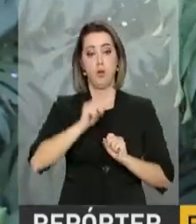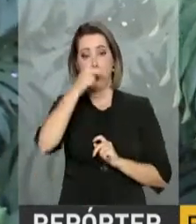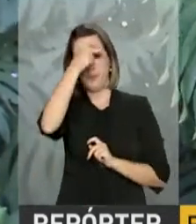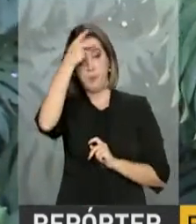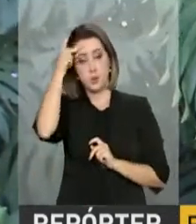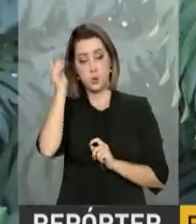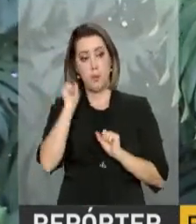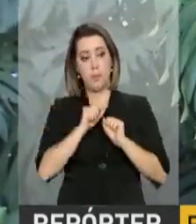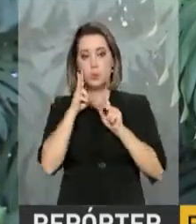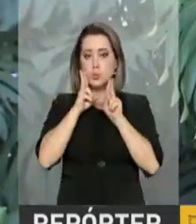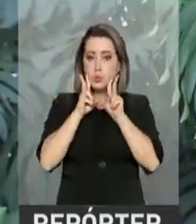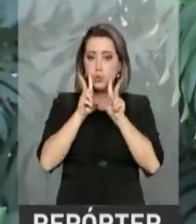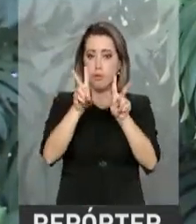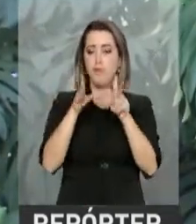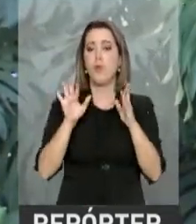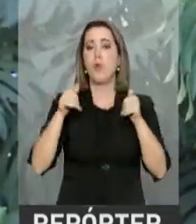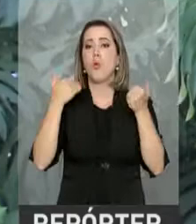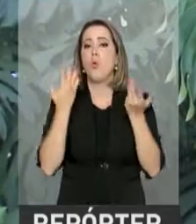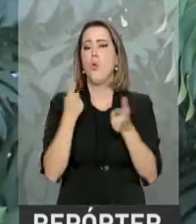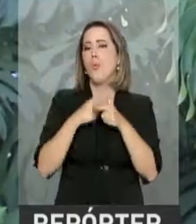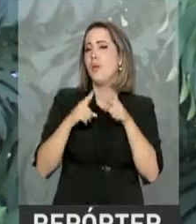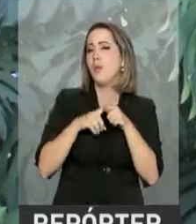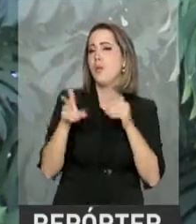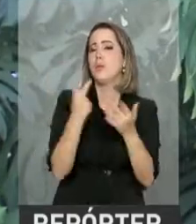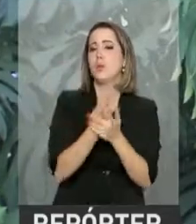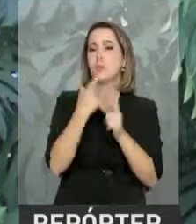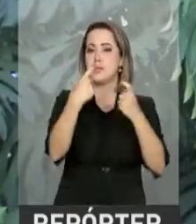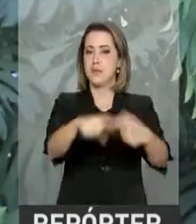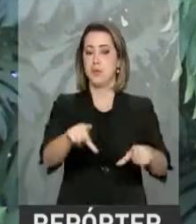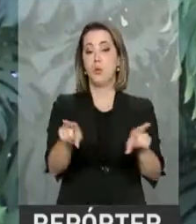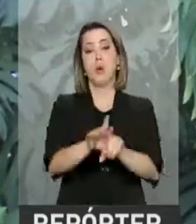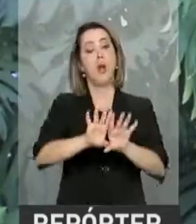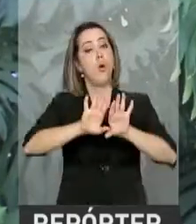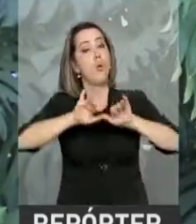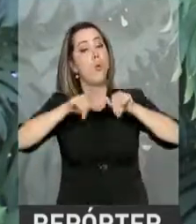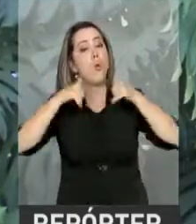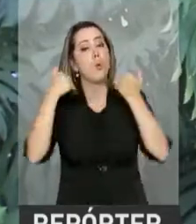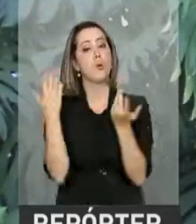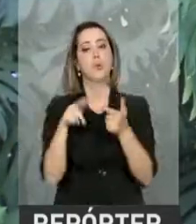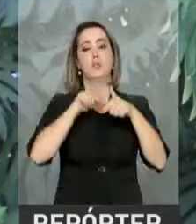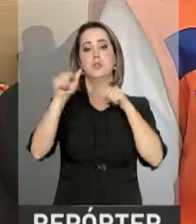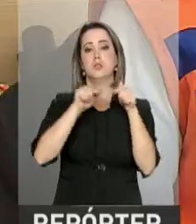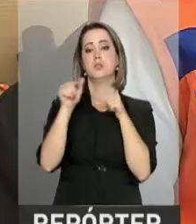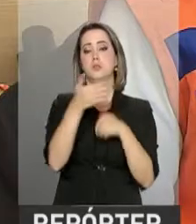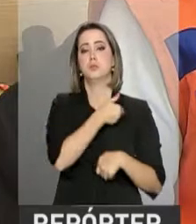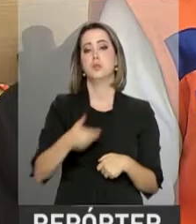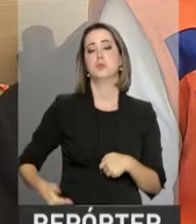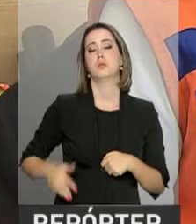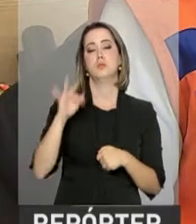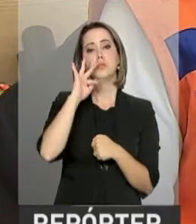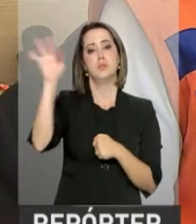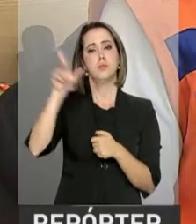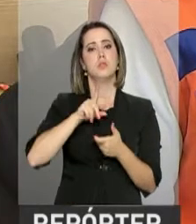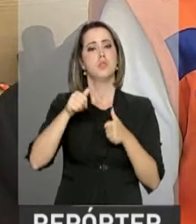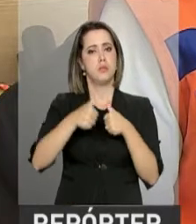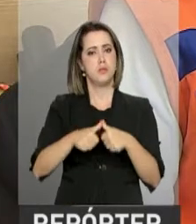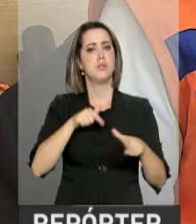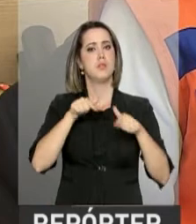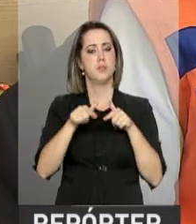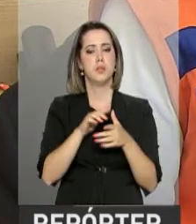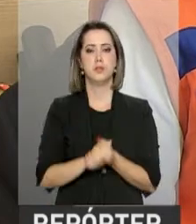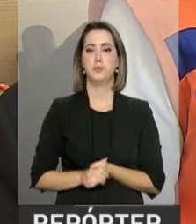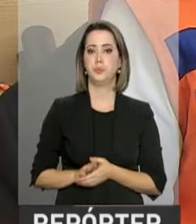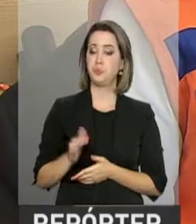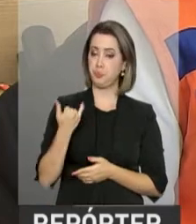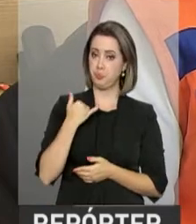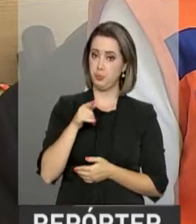desastre natural aconteceu em um local e quais as ações do governo federal está tomando para resolver o problema se o município recebeu recurso cidadão